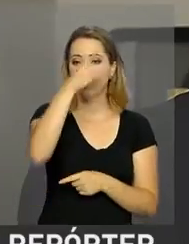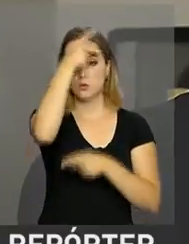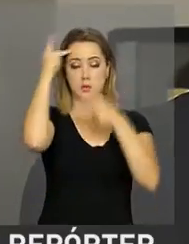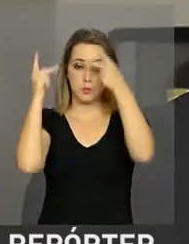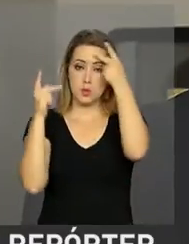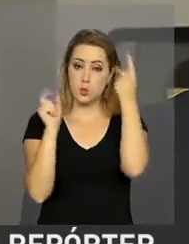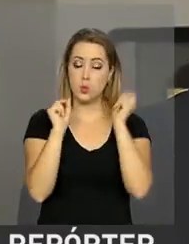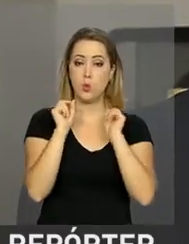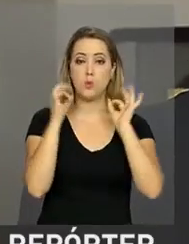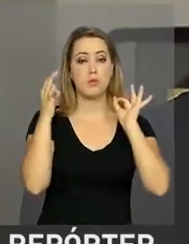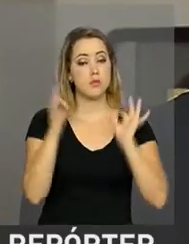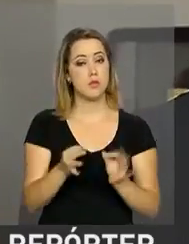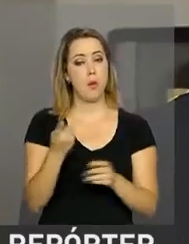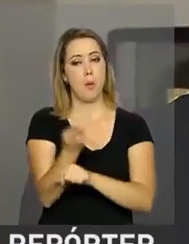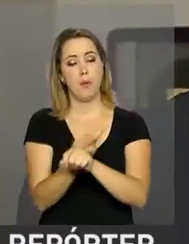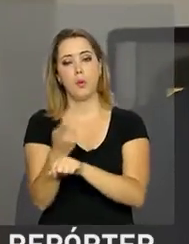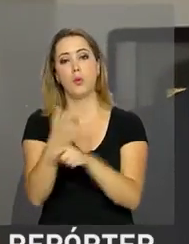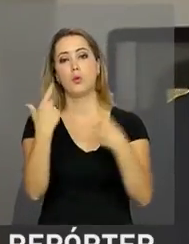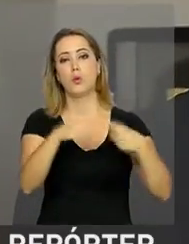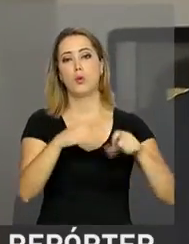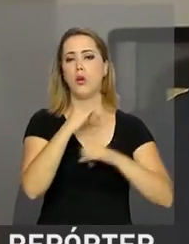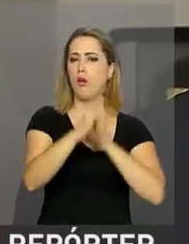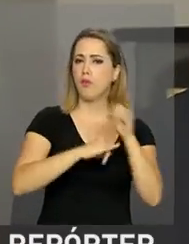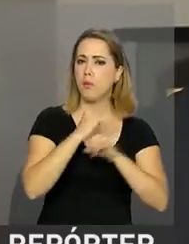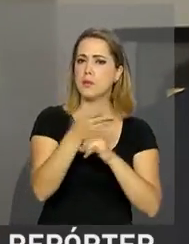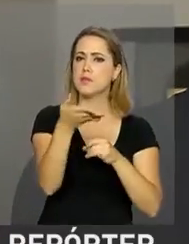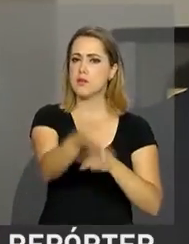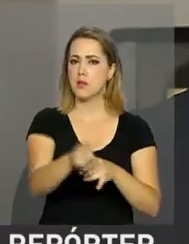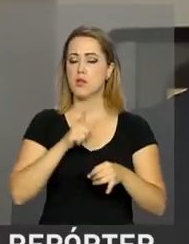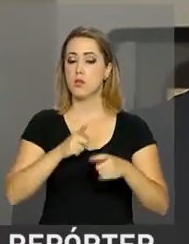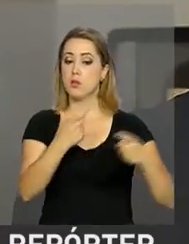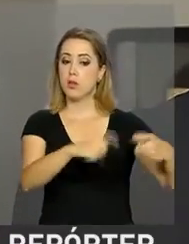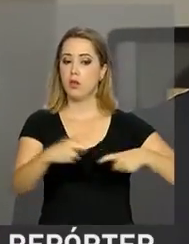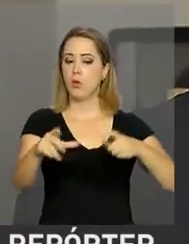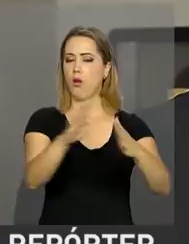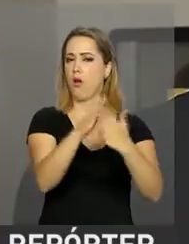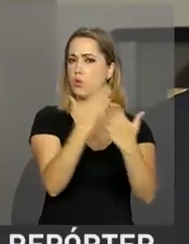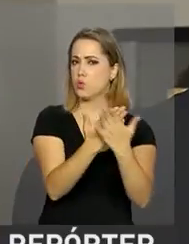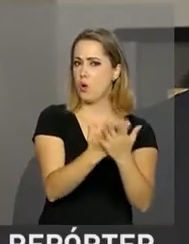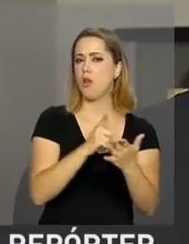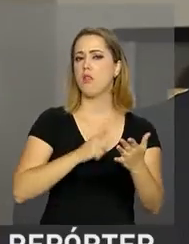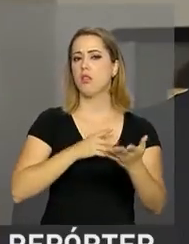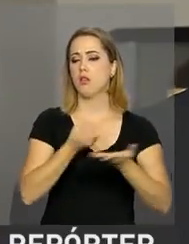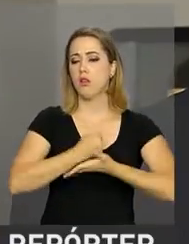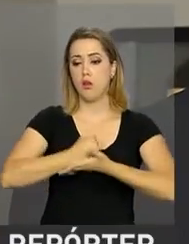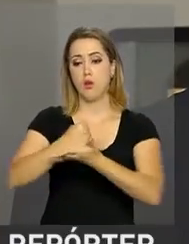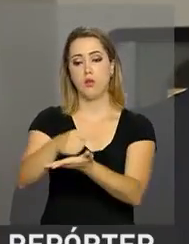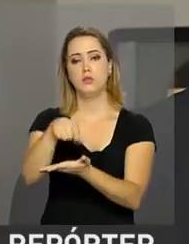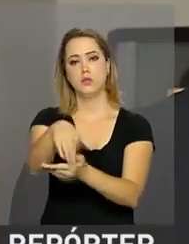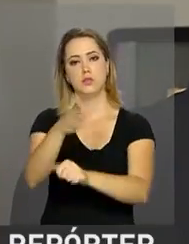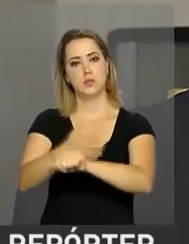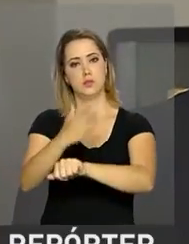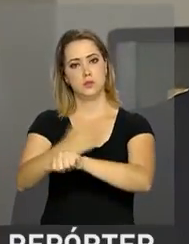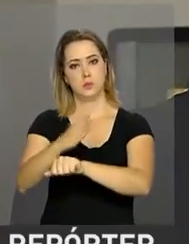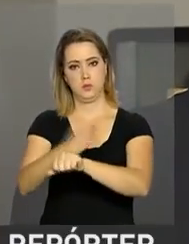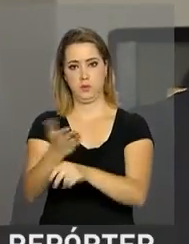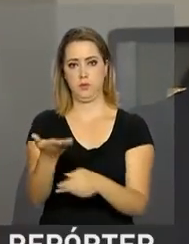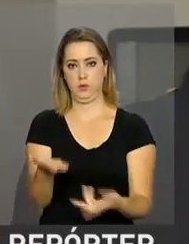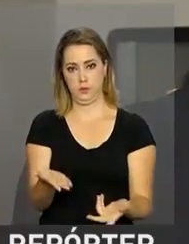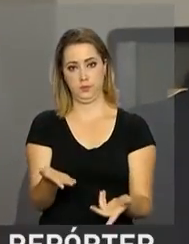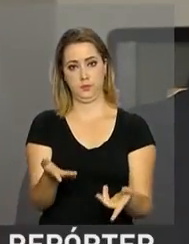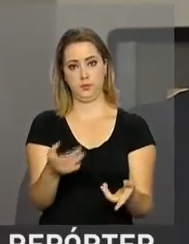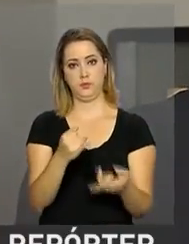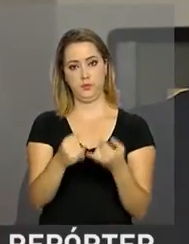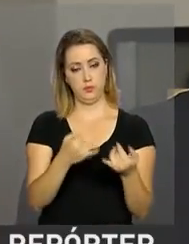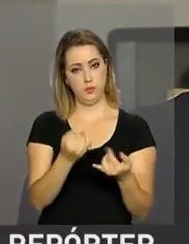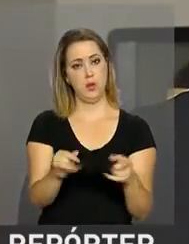que procurem se informar se o centro de formação de condutores têm e oferece o treinamento em simulador para